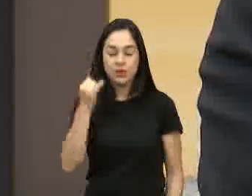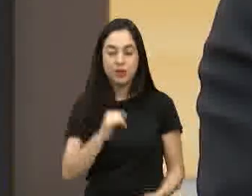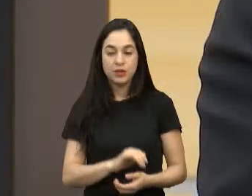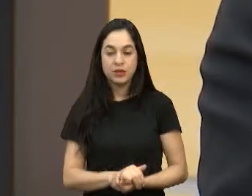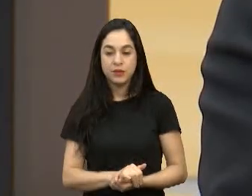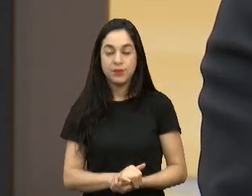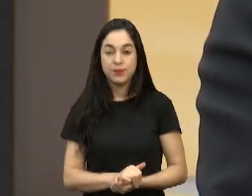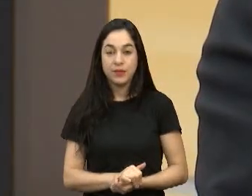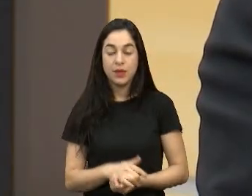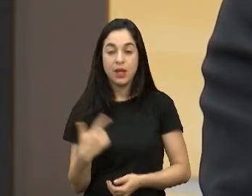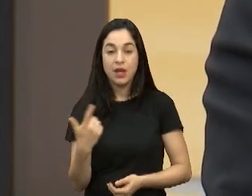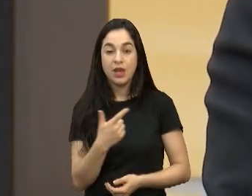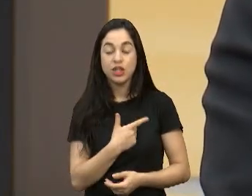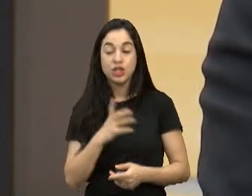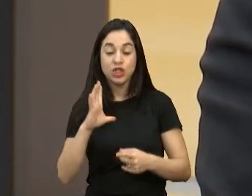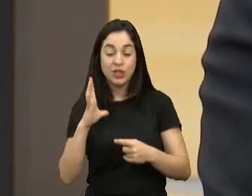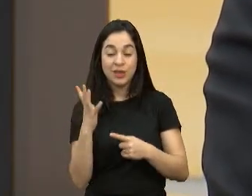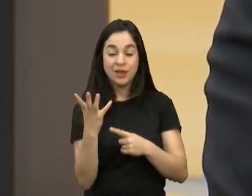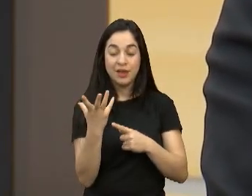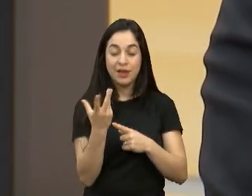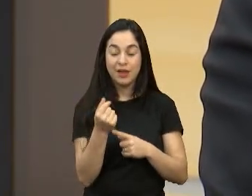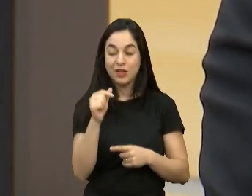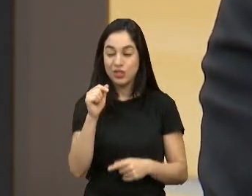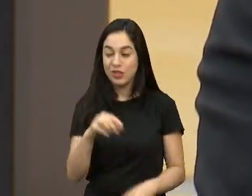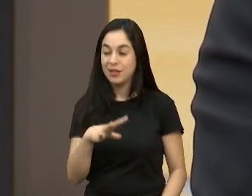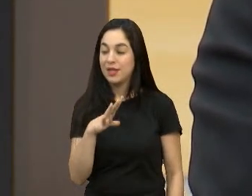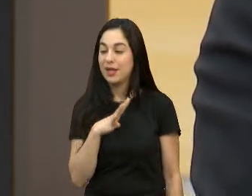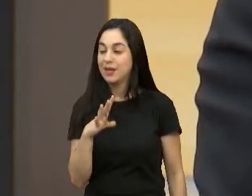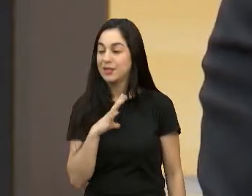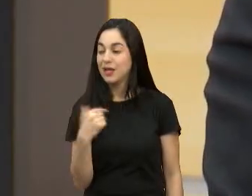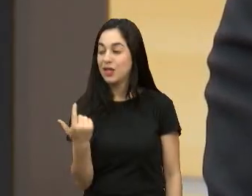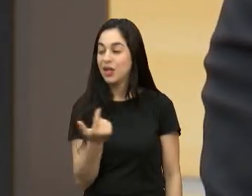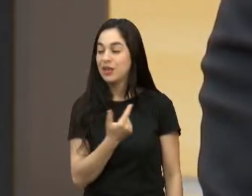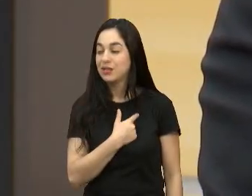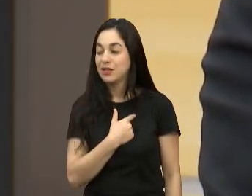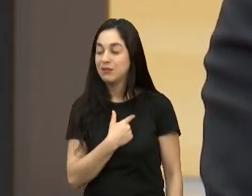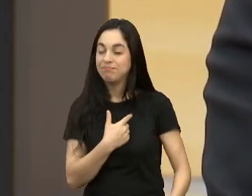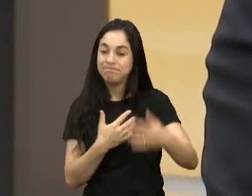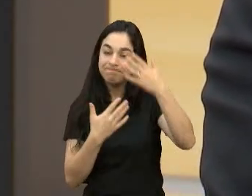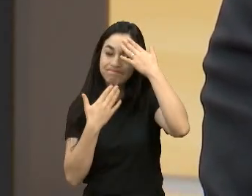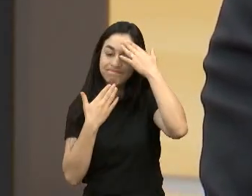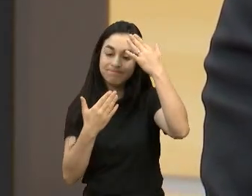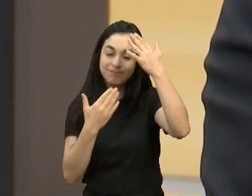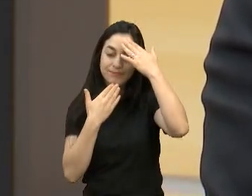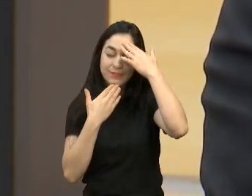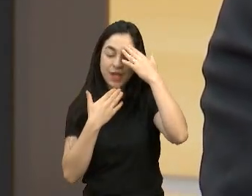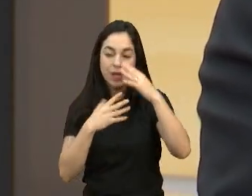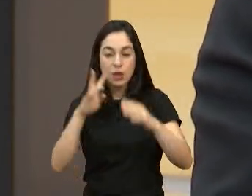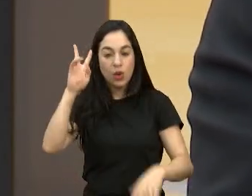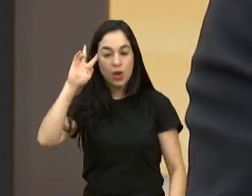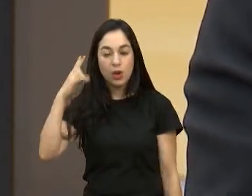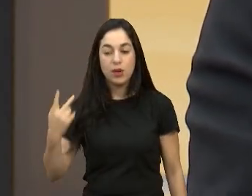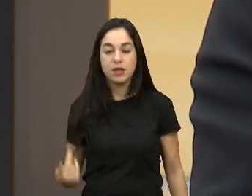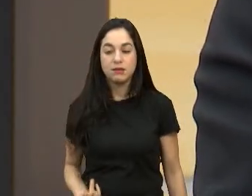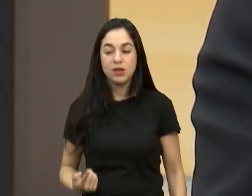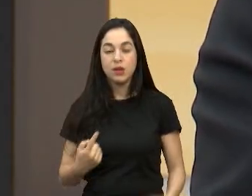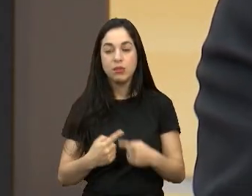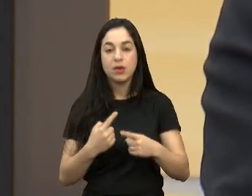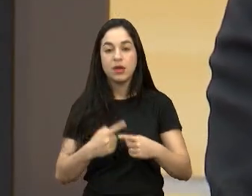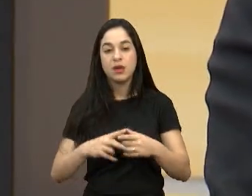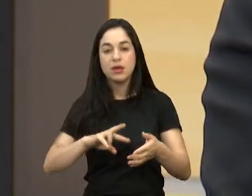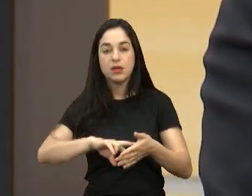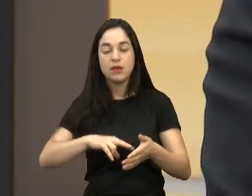gente, como artista, assim, da cidade, é gratificante o reconhecimento, porque significa que a gente